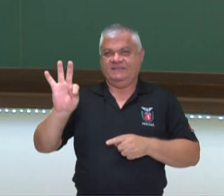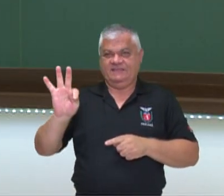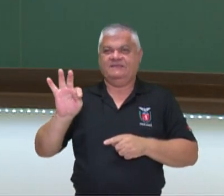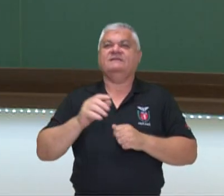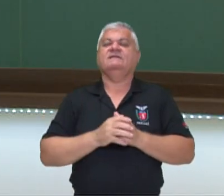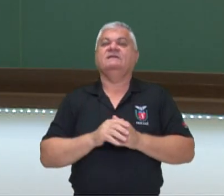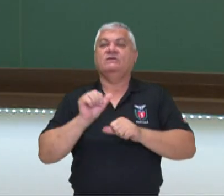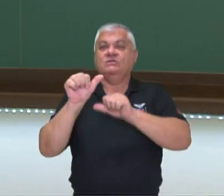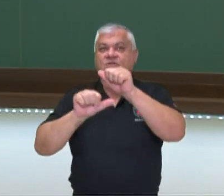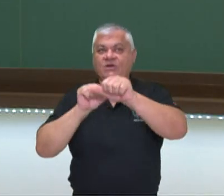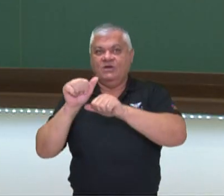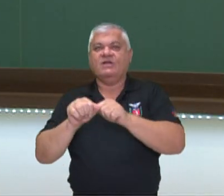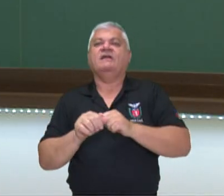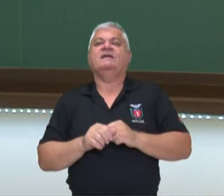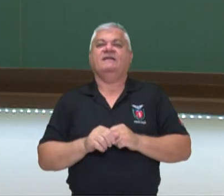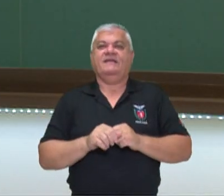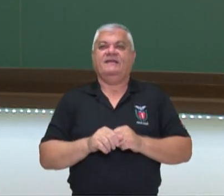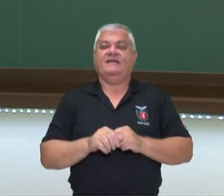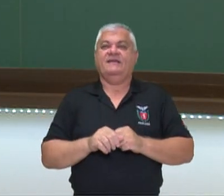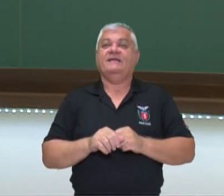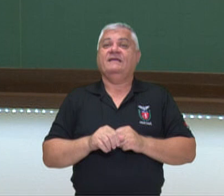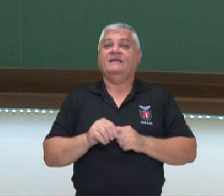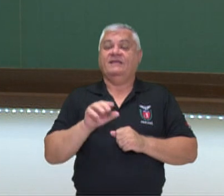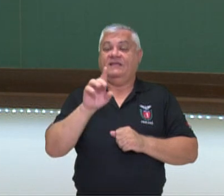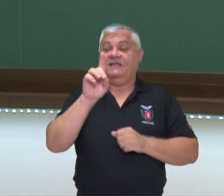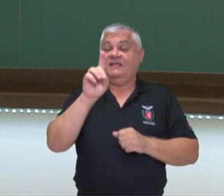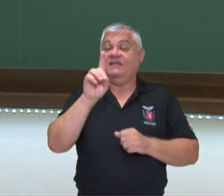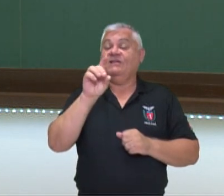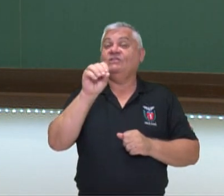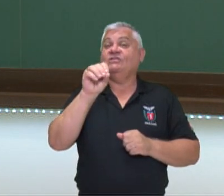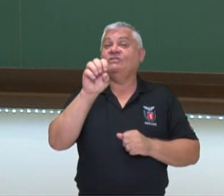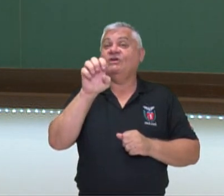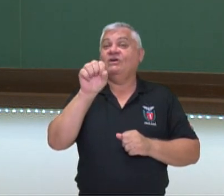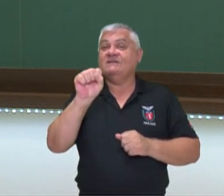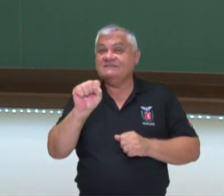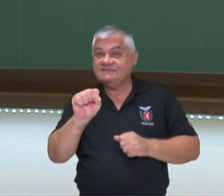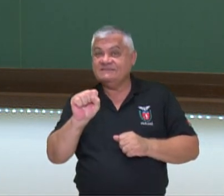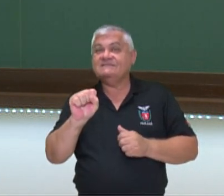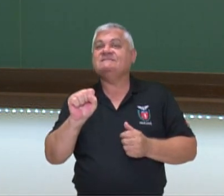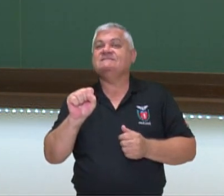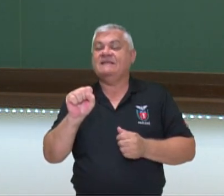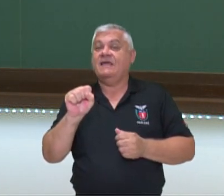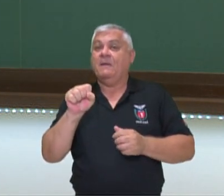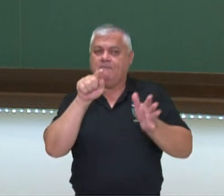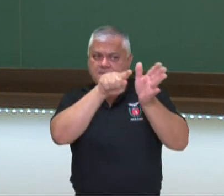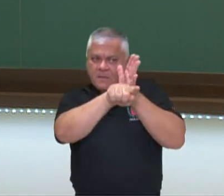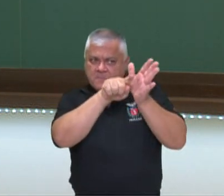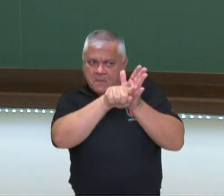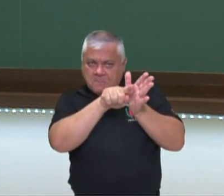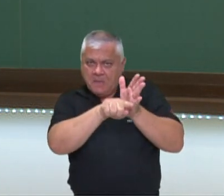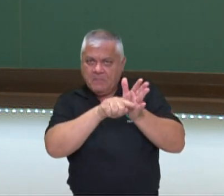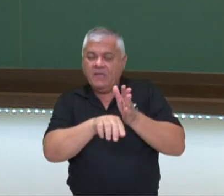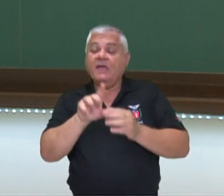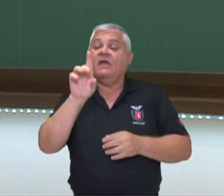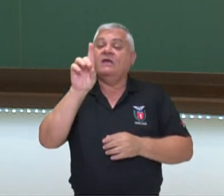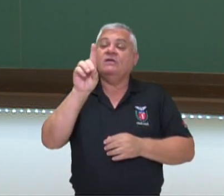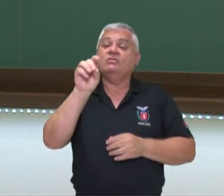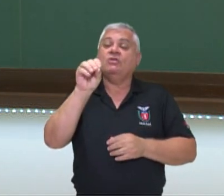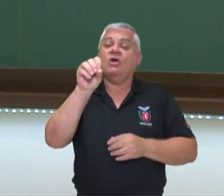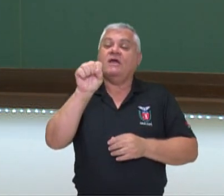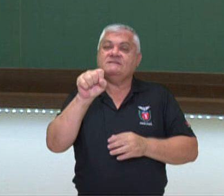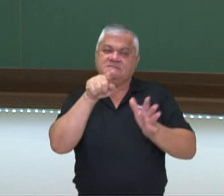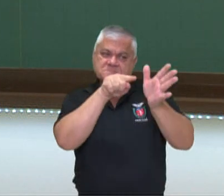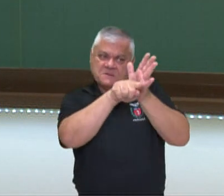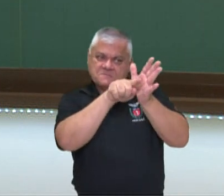e doesn't. Does se for pergunta, doesn't se for negativa. Nota, quando a gente usa um